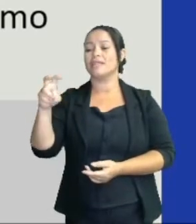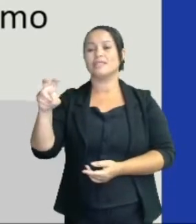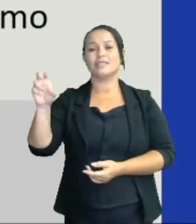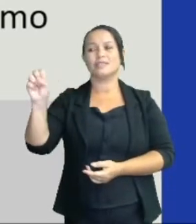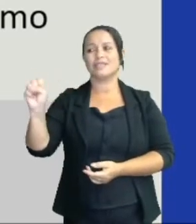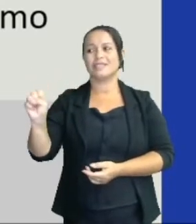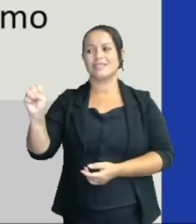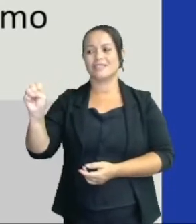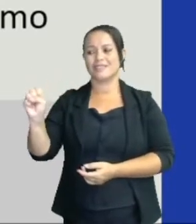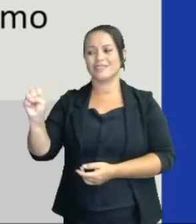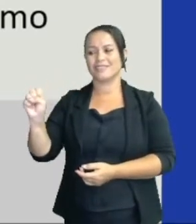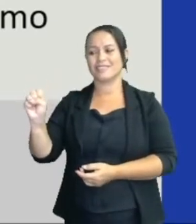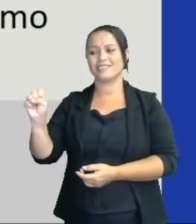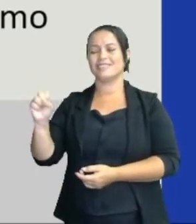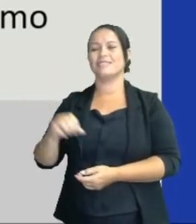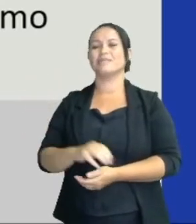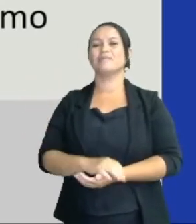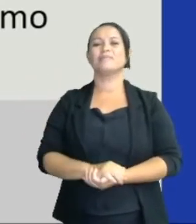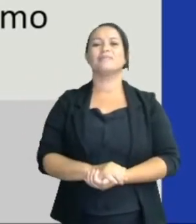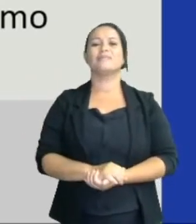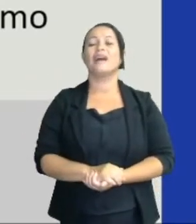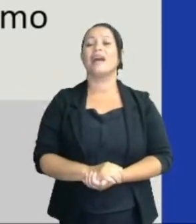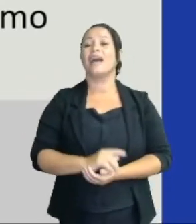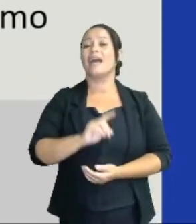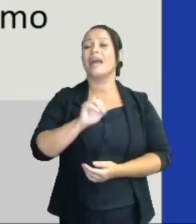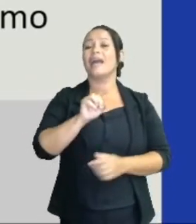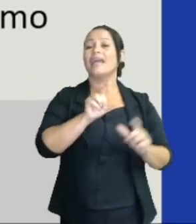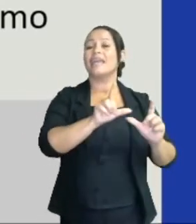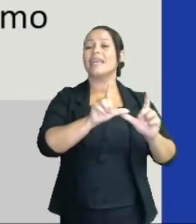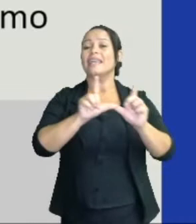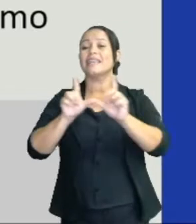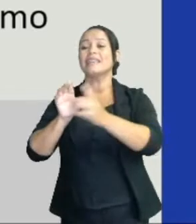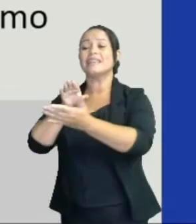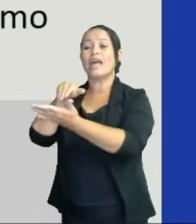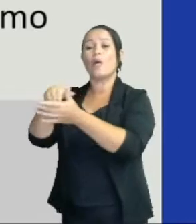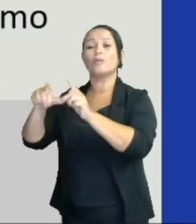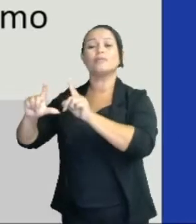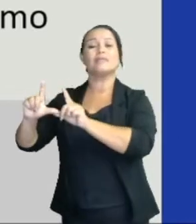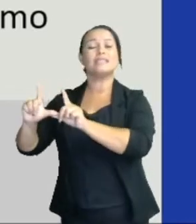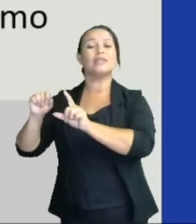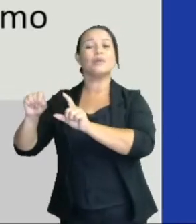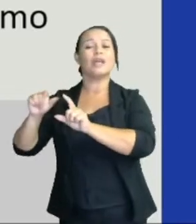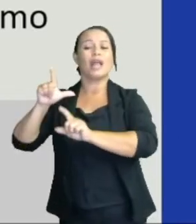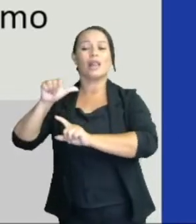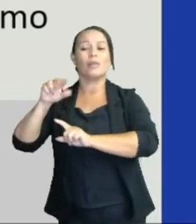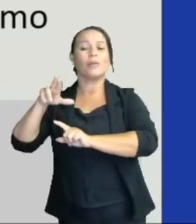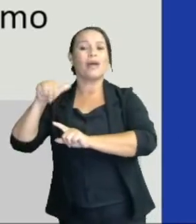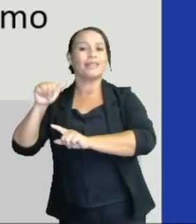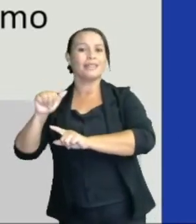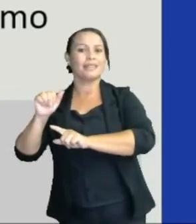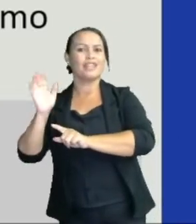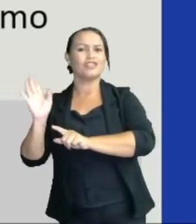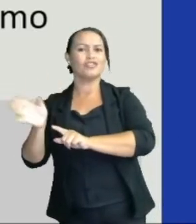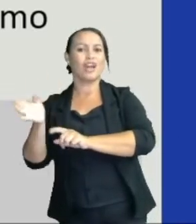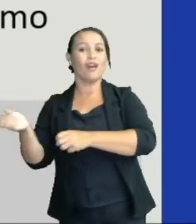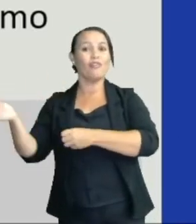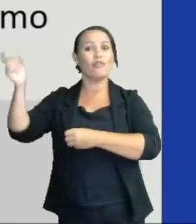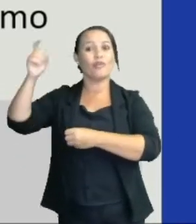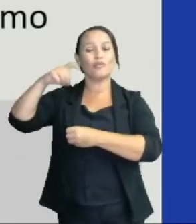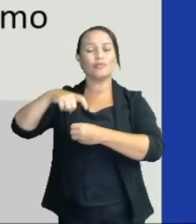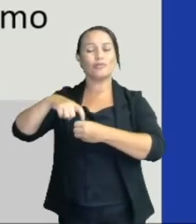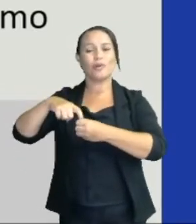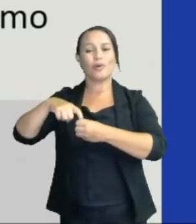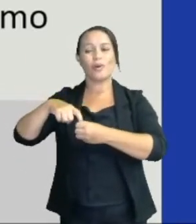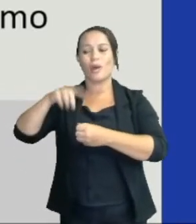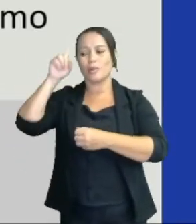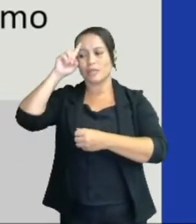45 segundos. E na última cena, Luana agora retomou a sua rotina.